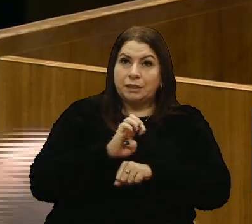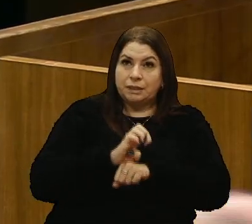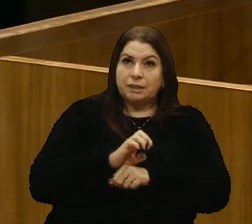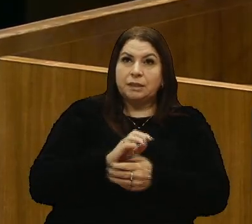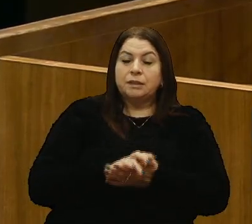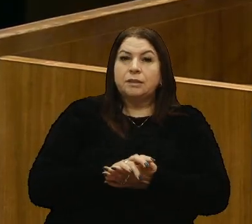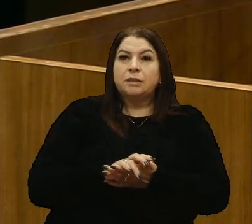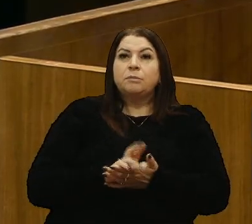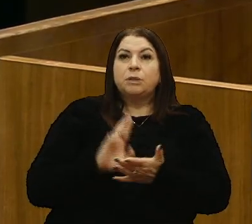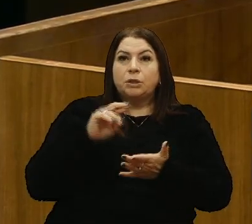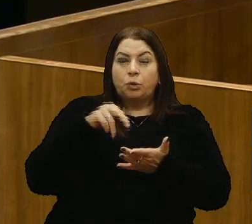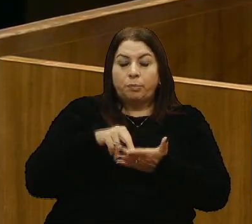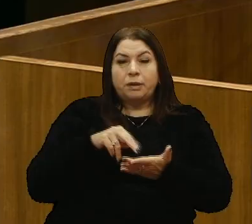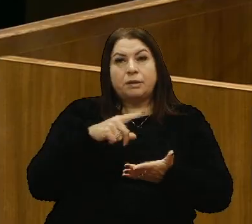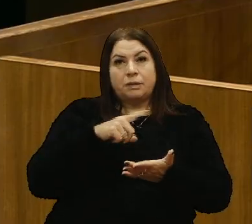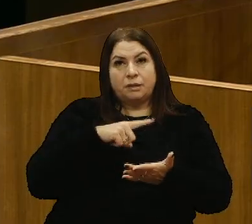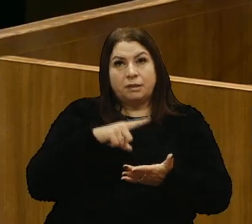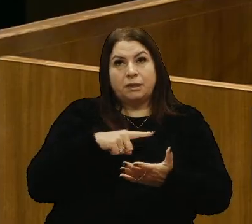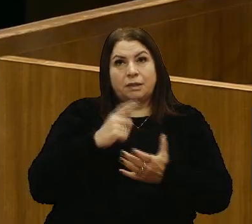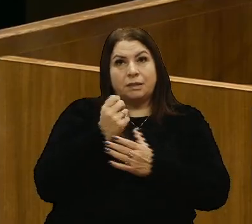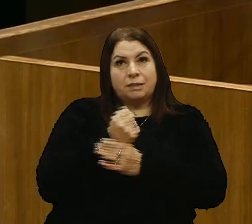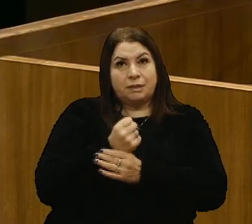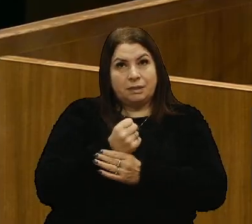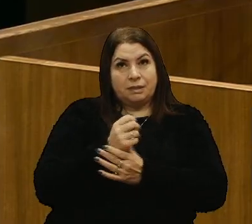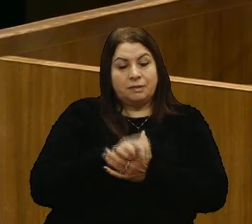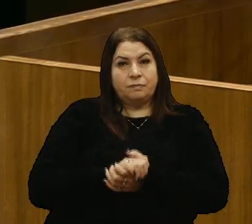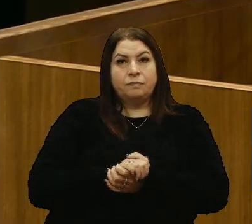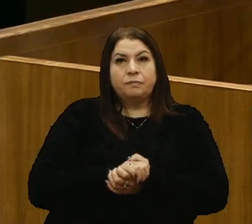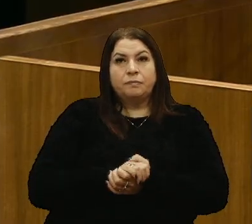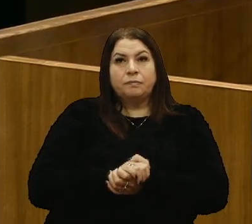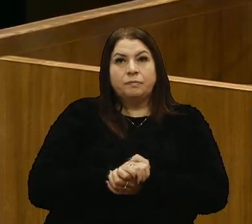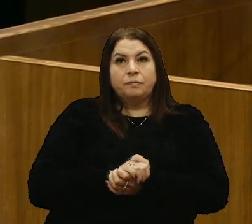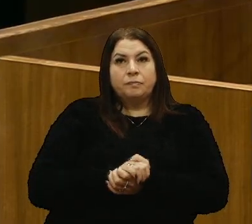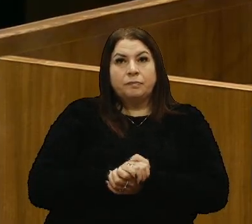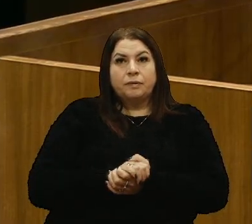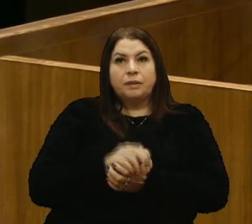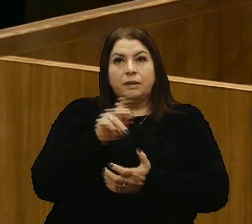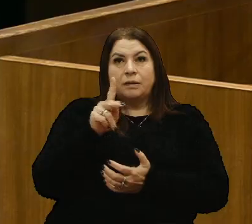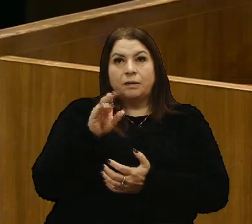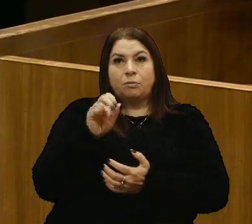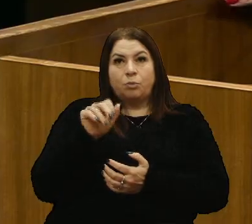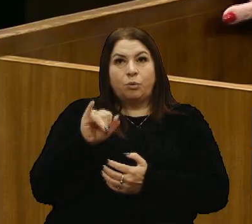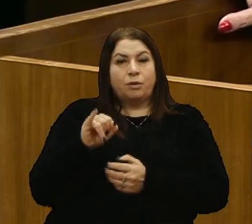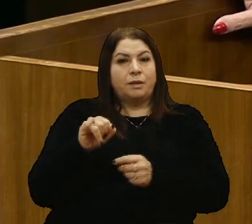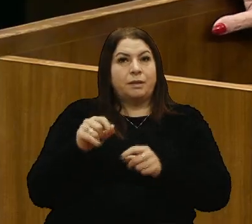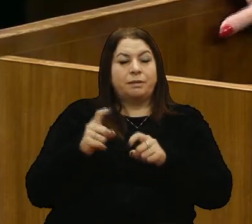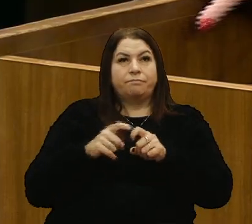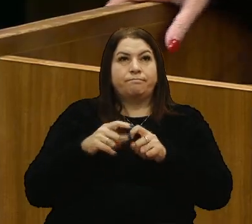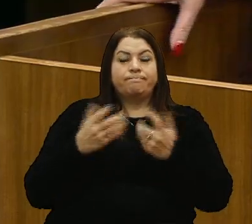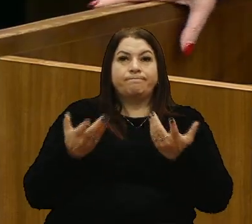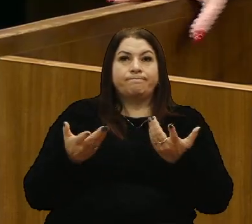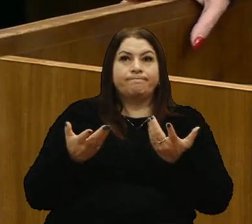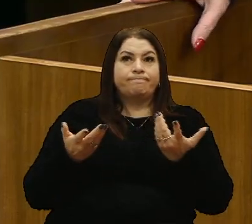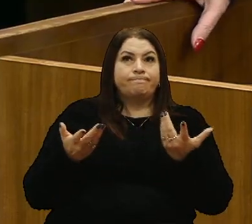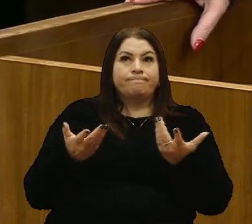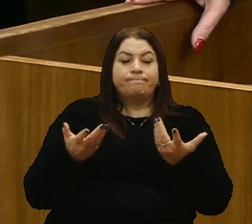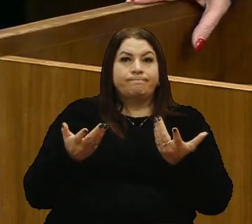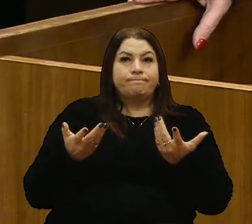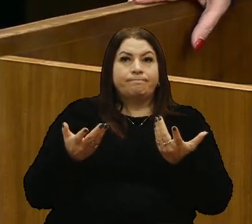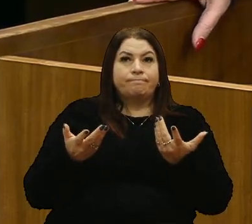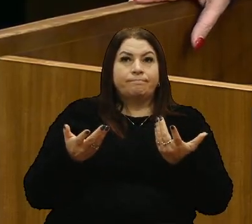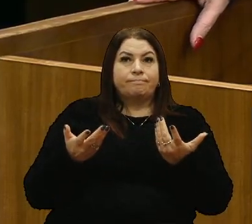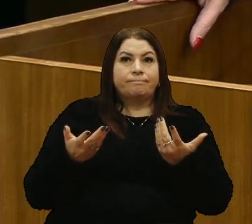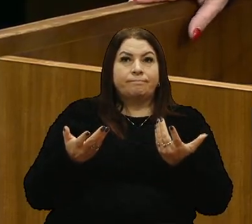que realmente a gente tenha essa garantia. E a policlínica seria, assim, mais